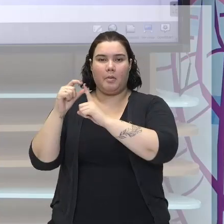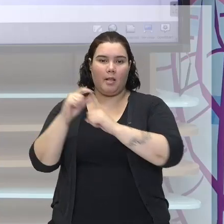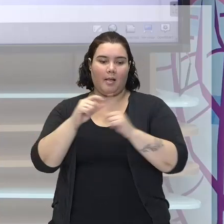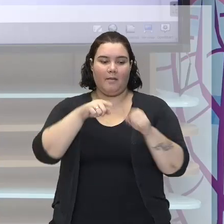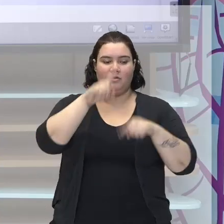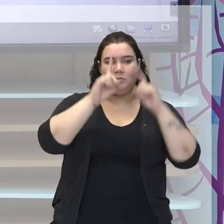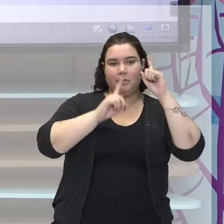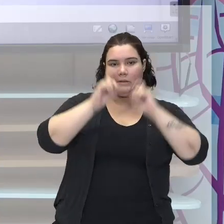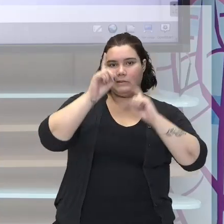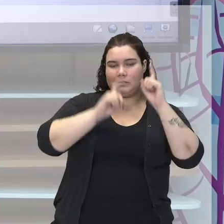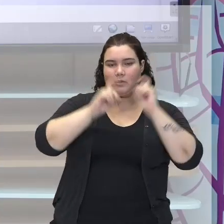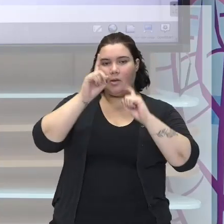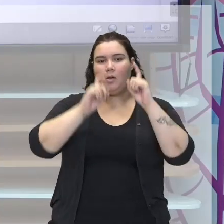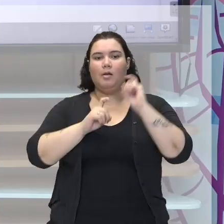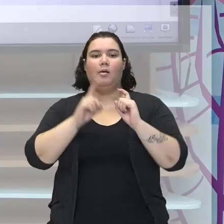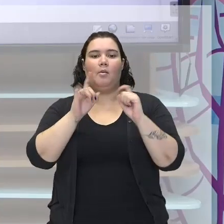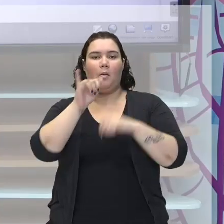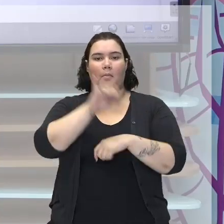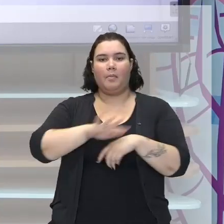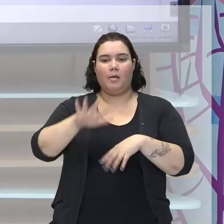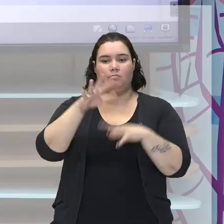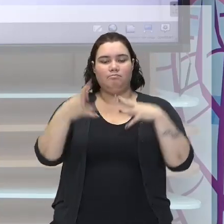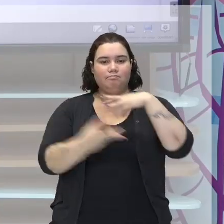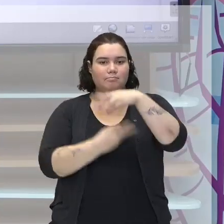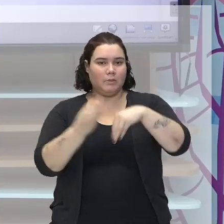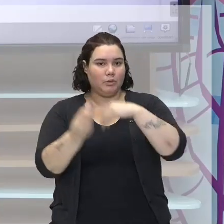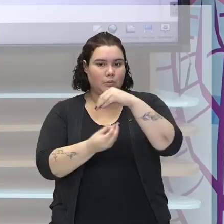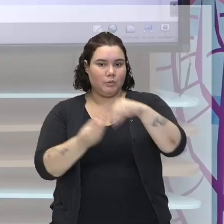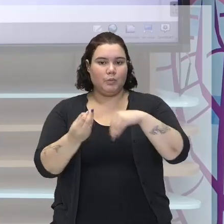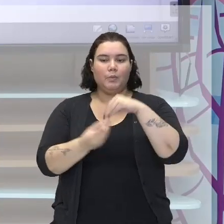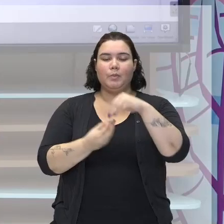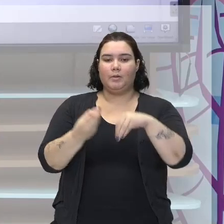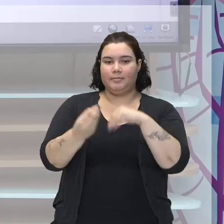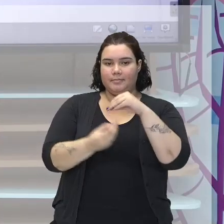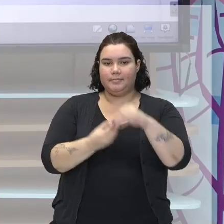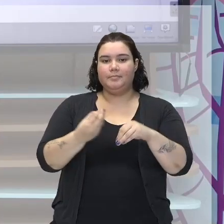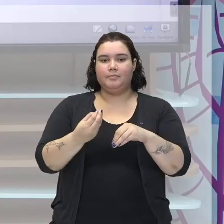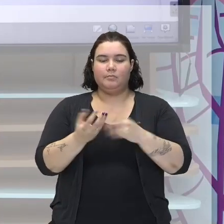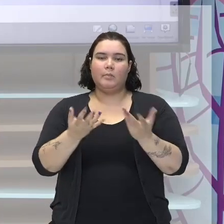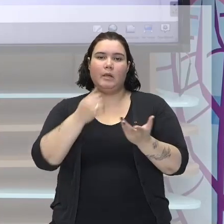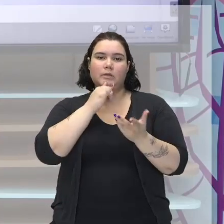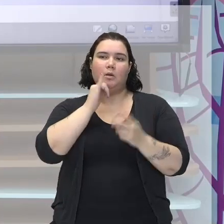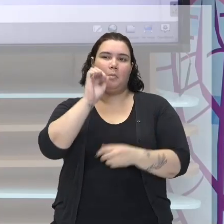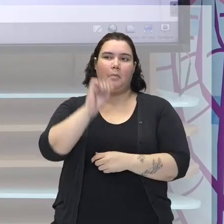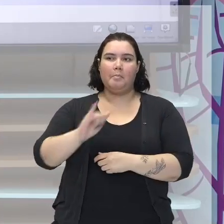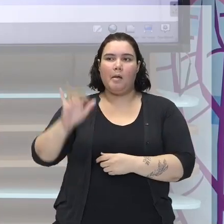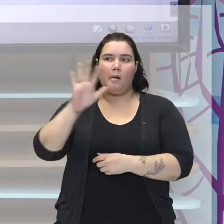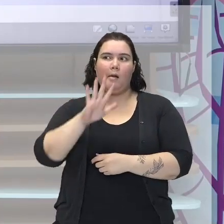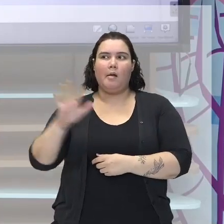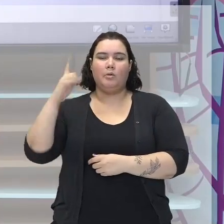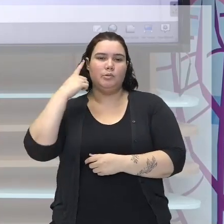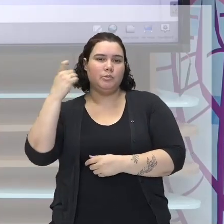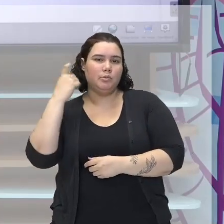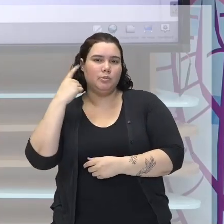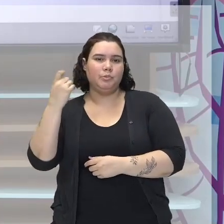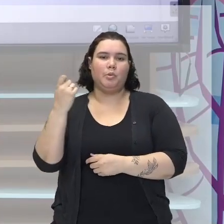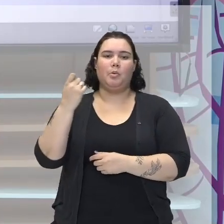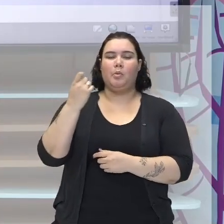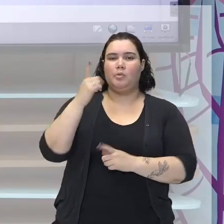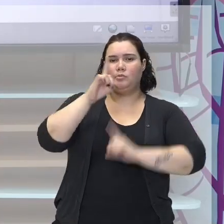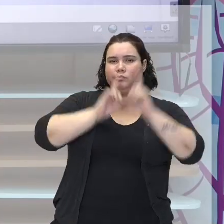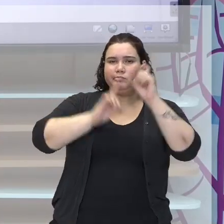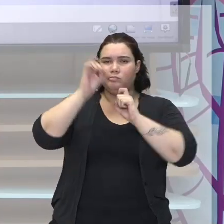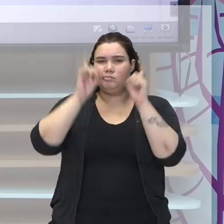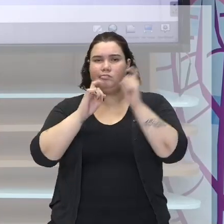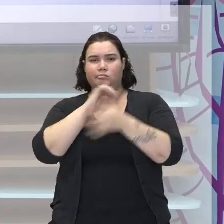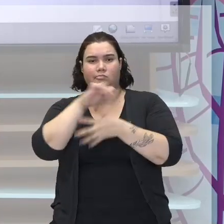quanto essa ideia mais de imagem, mais de som, mais de gestos, expressões,